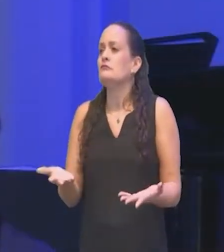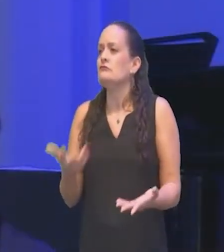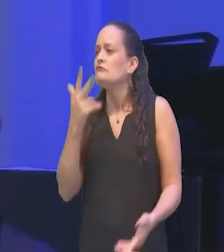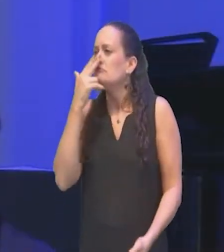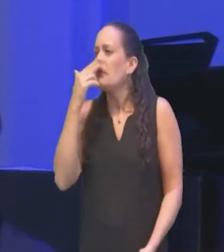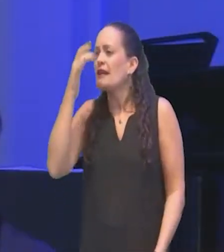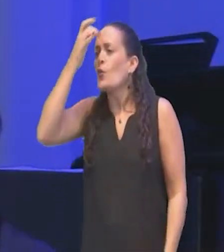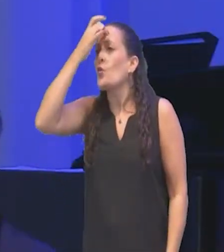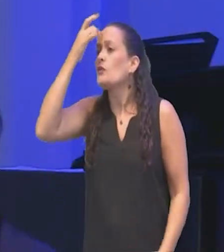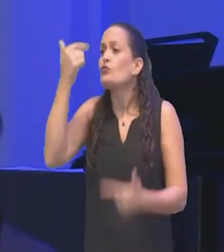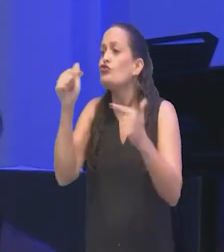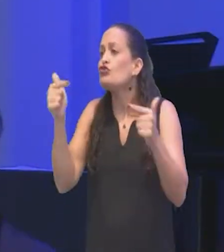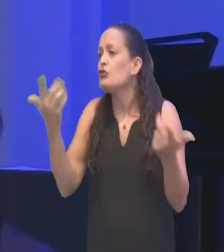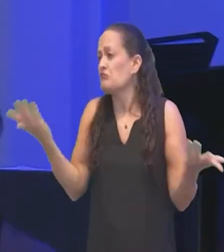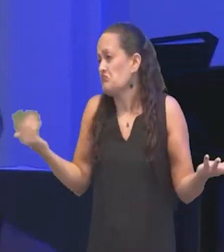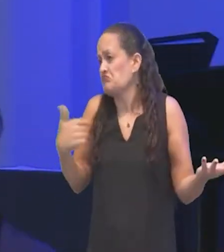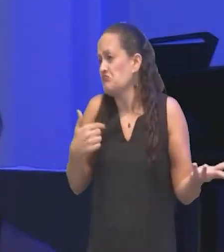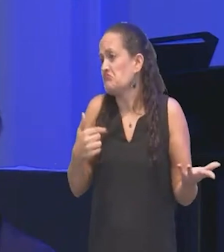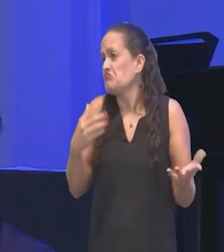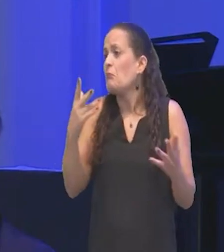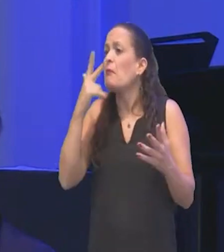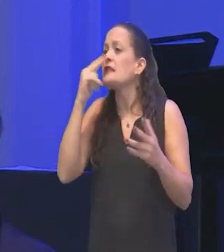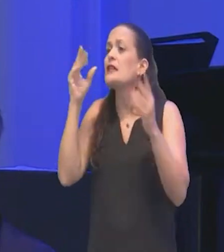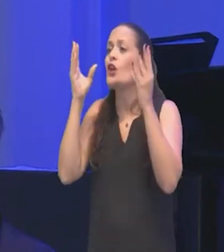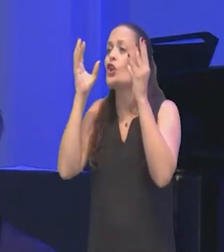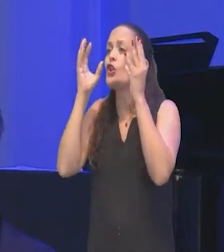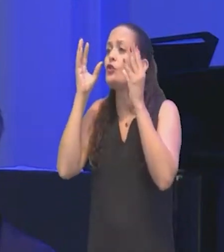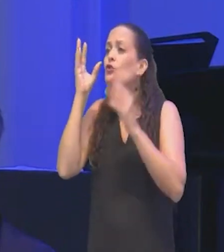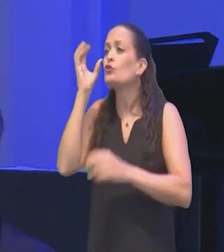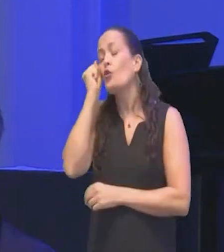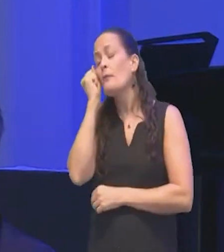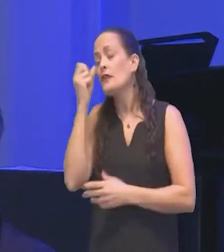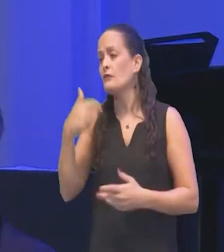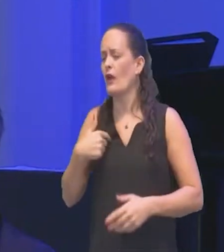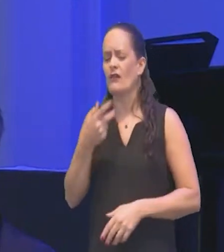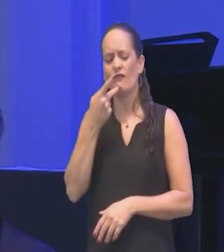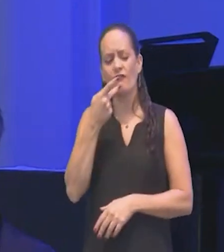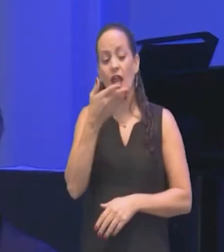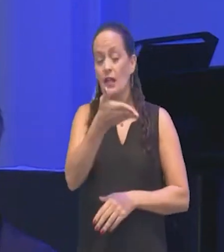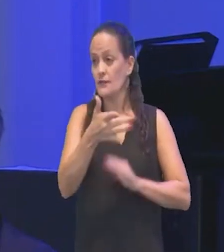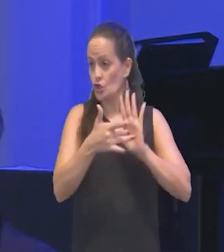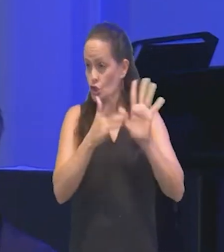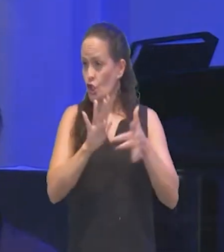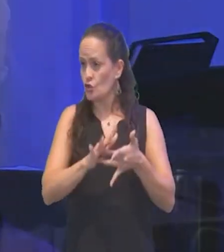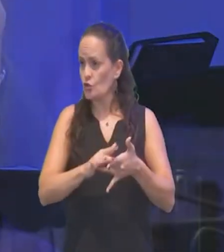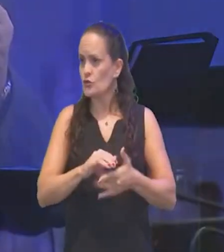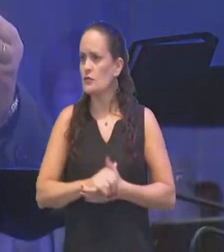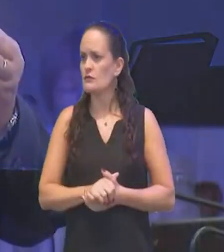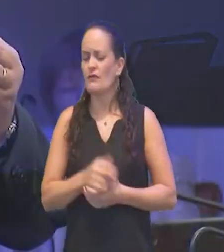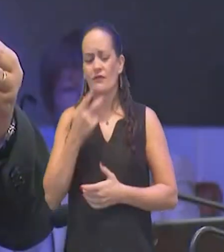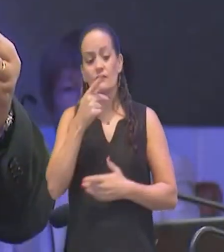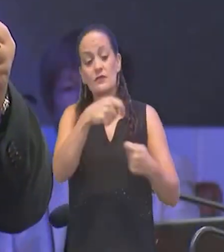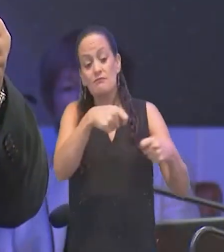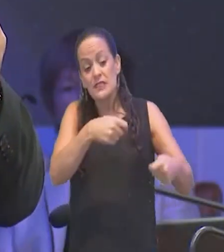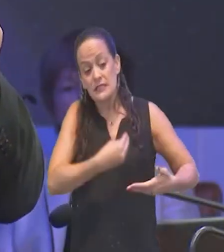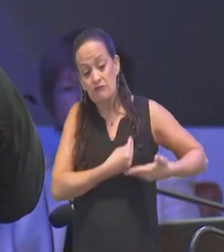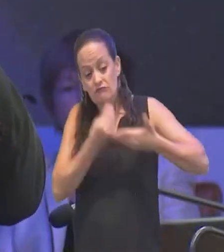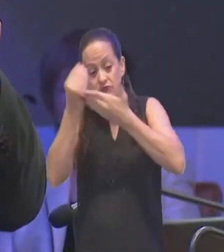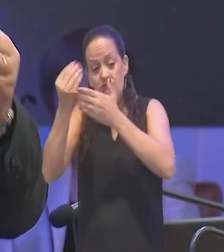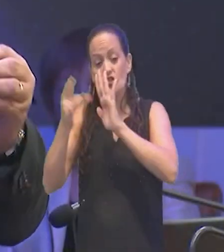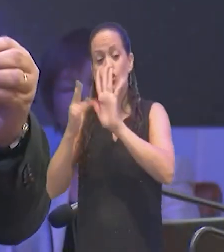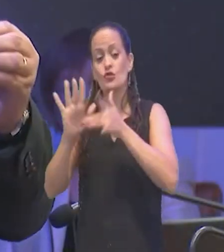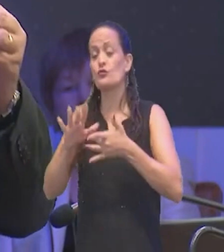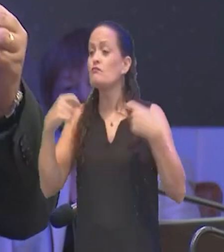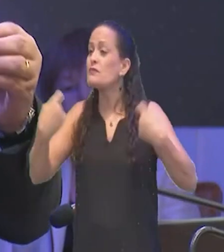de consciência, eu falei para ele sobre Jesus e disse que ele precisava entregar a sua vida a Jesus e que